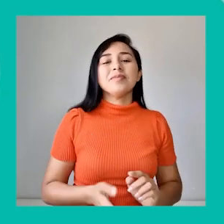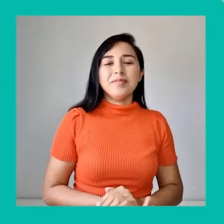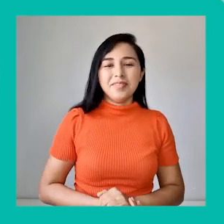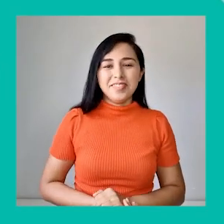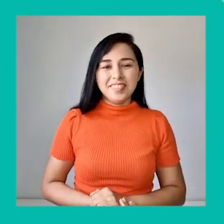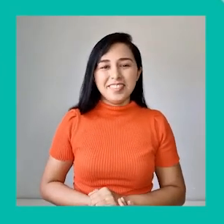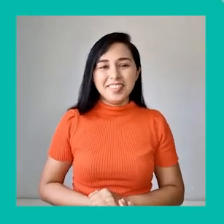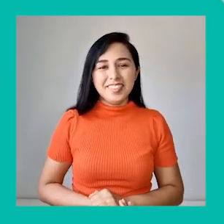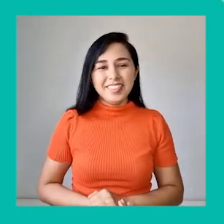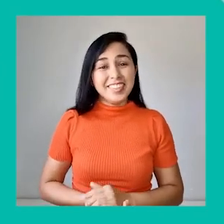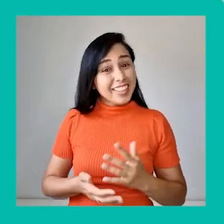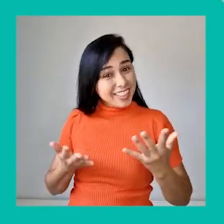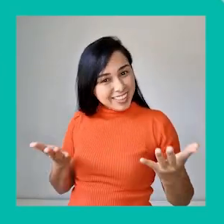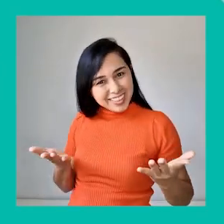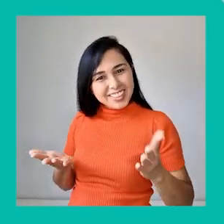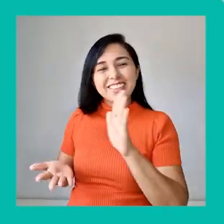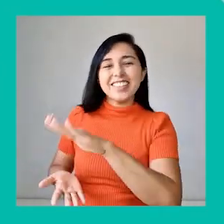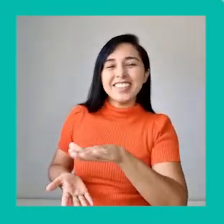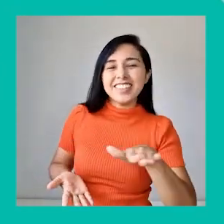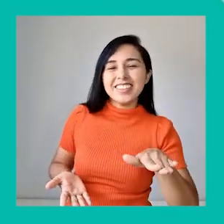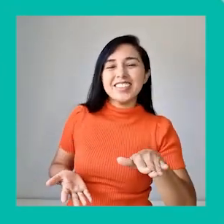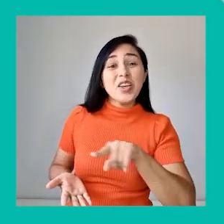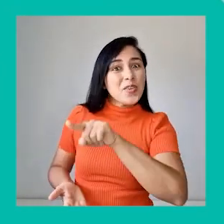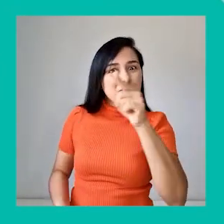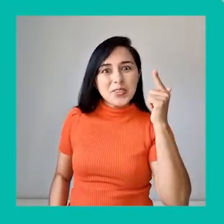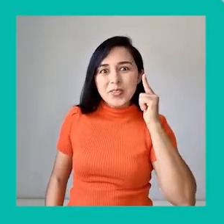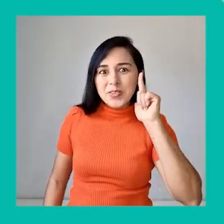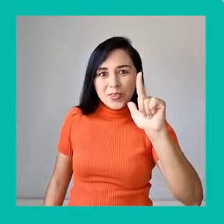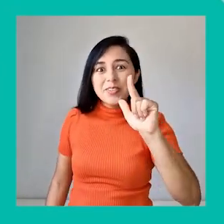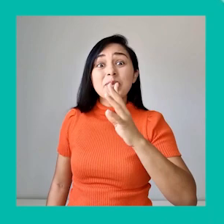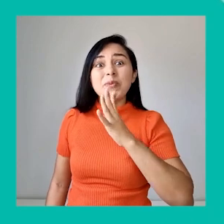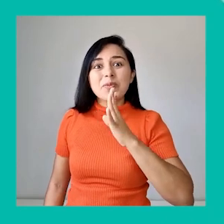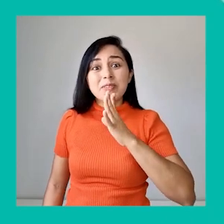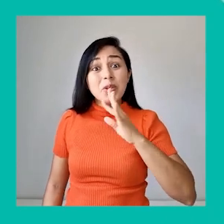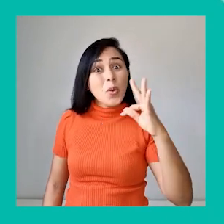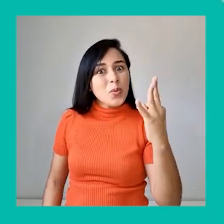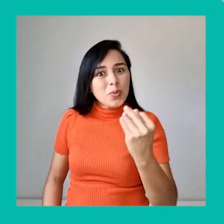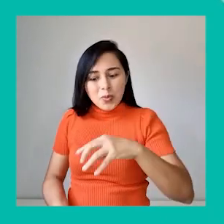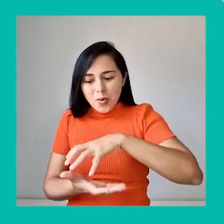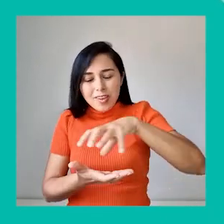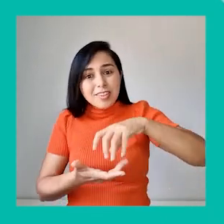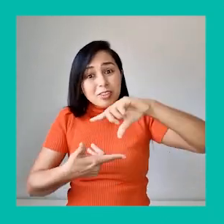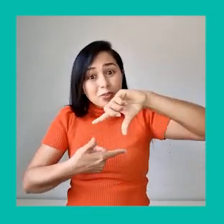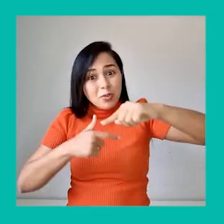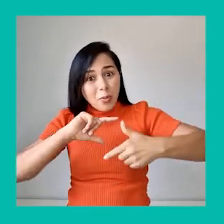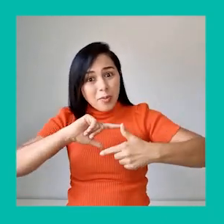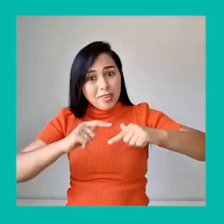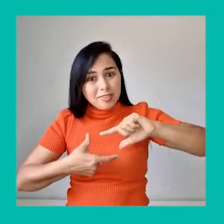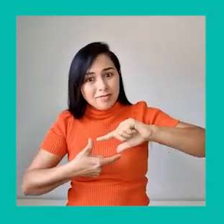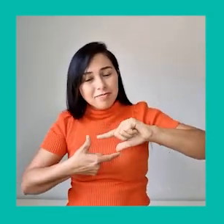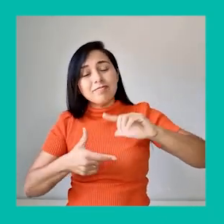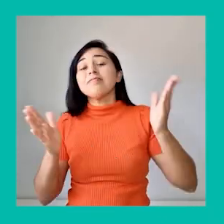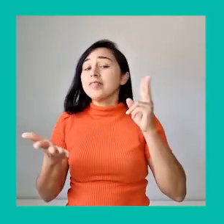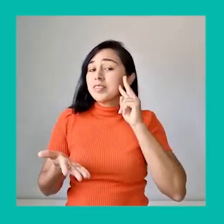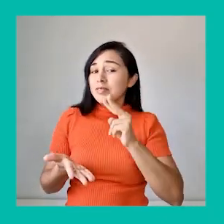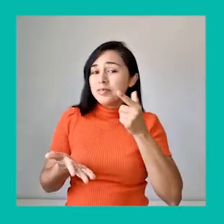E aí, crianças, conseguiram identificar todas as formas geométricas? Vamos revisar?